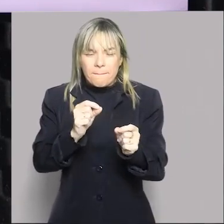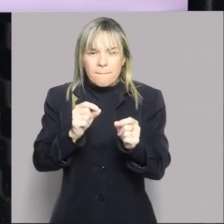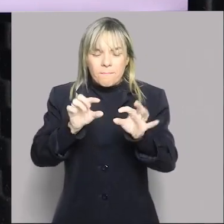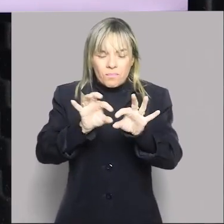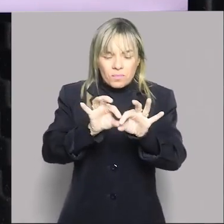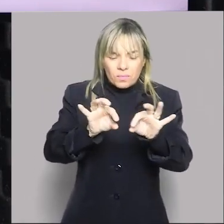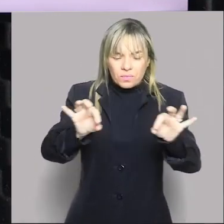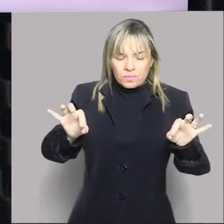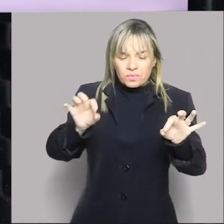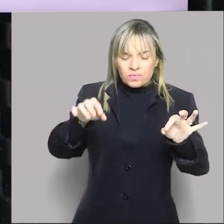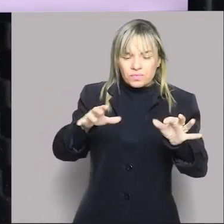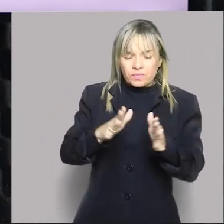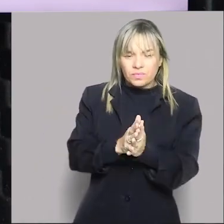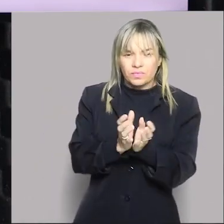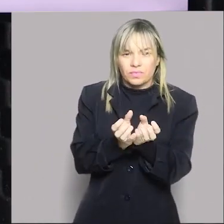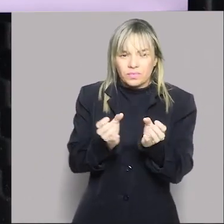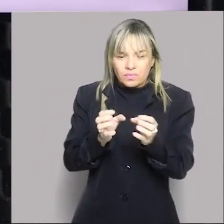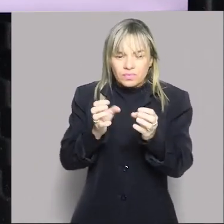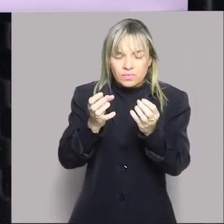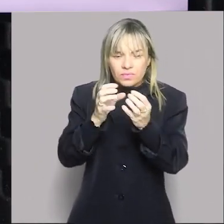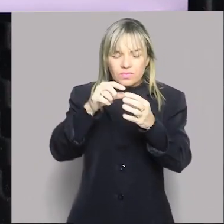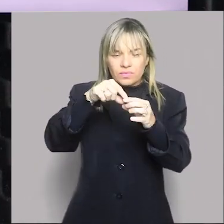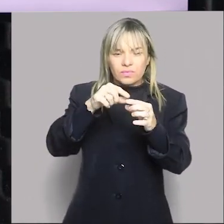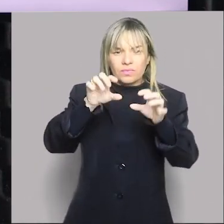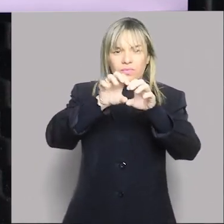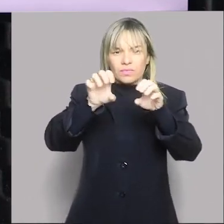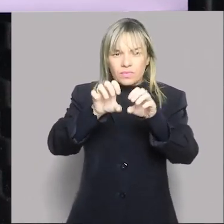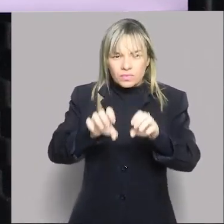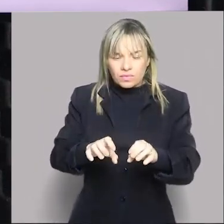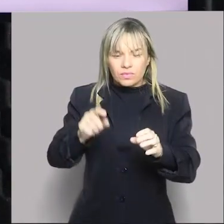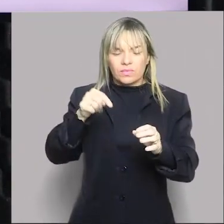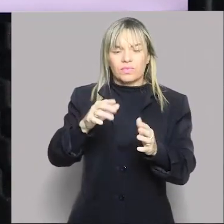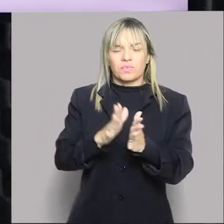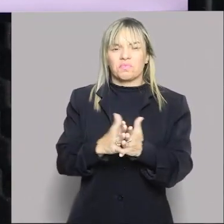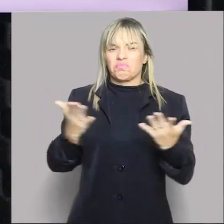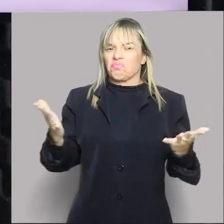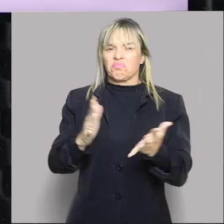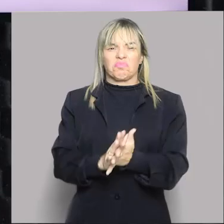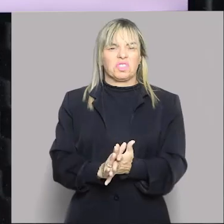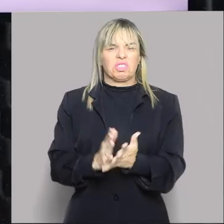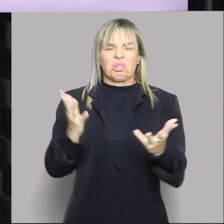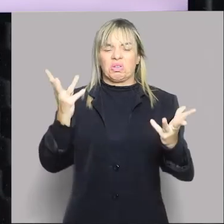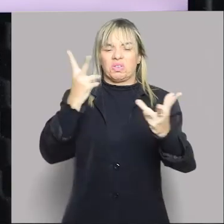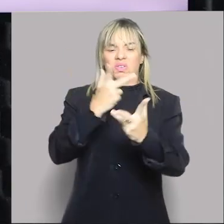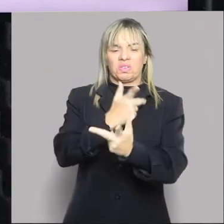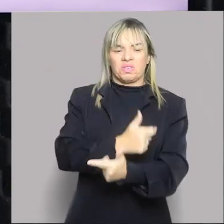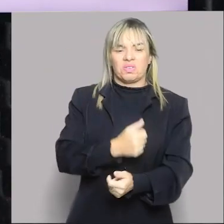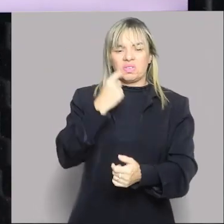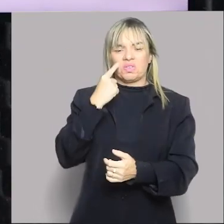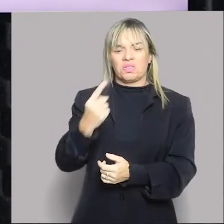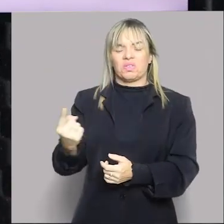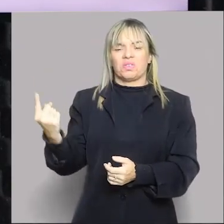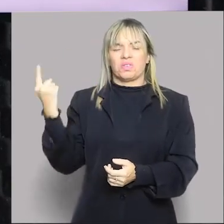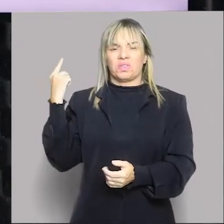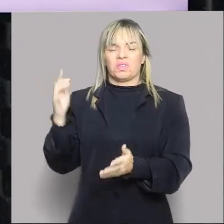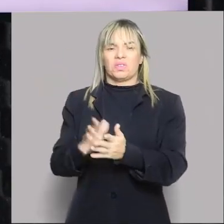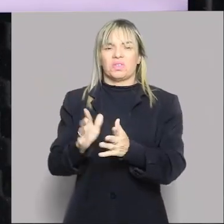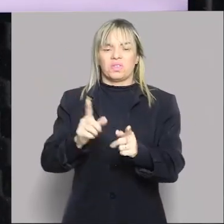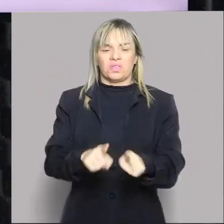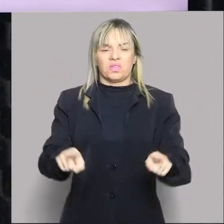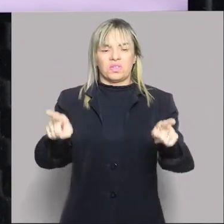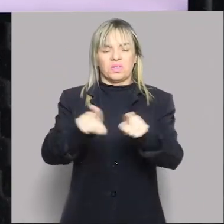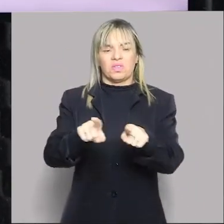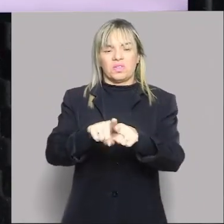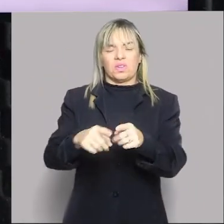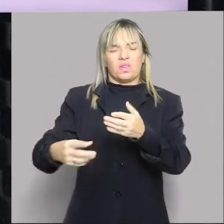tubinho de massa de modelar e moldava estátuazinhas pequenas. A coisa mais fantástica do mundo. Essa modelagem, ela também vem